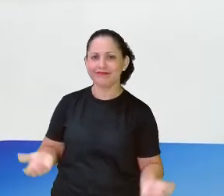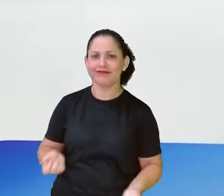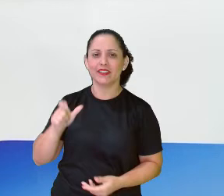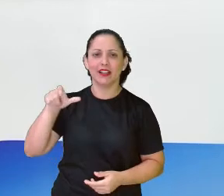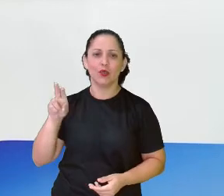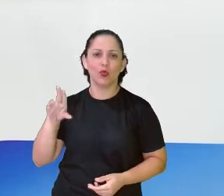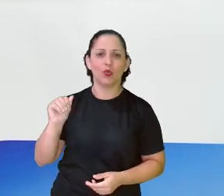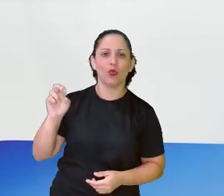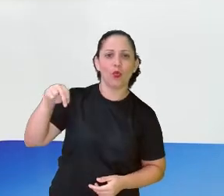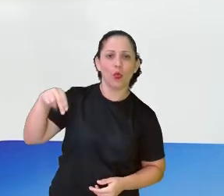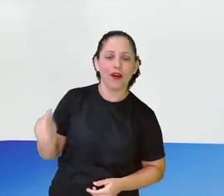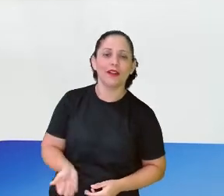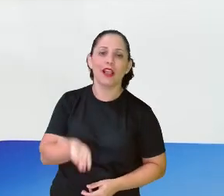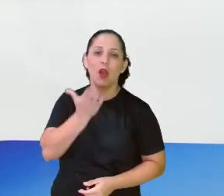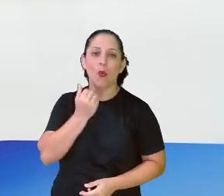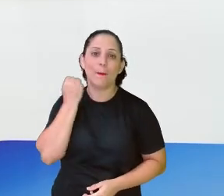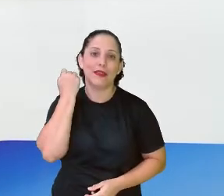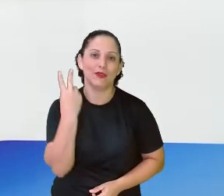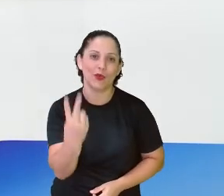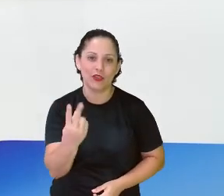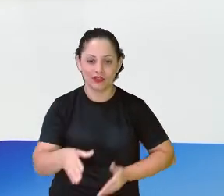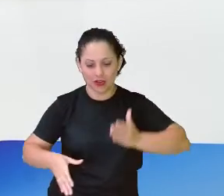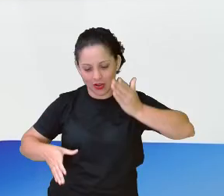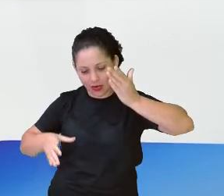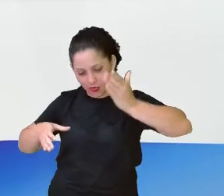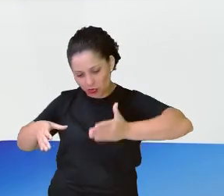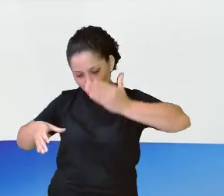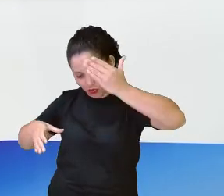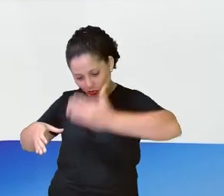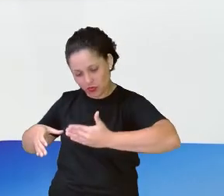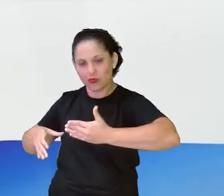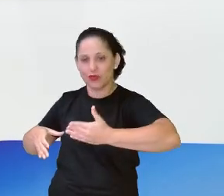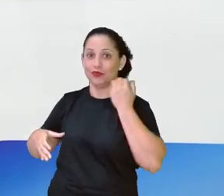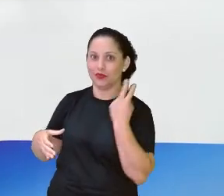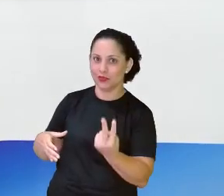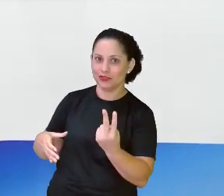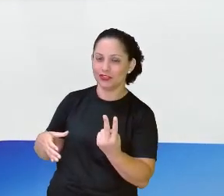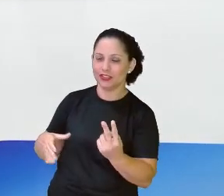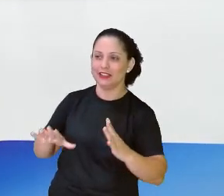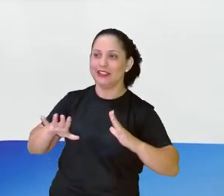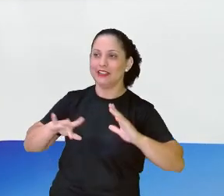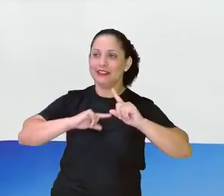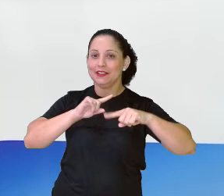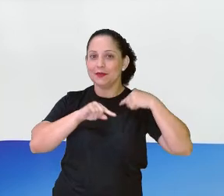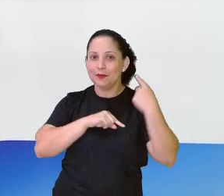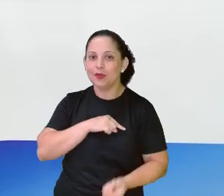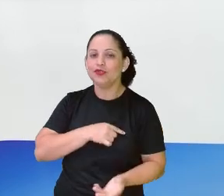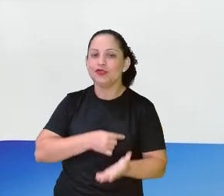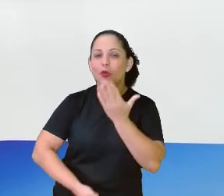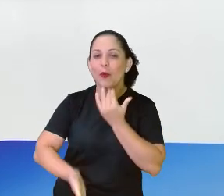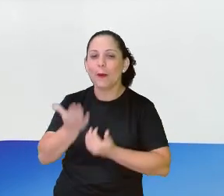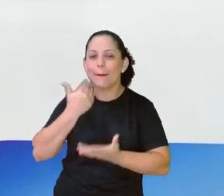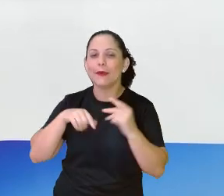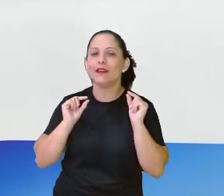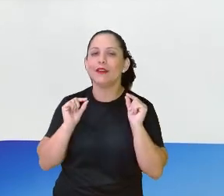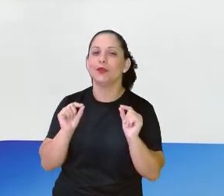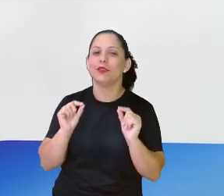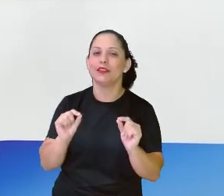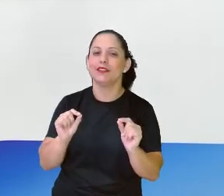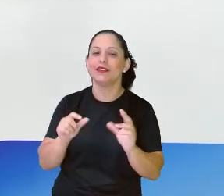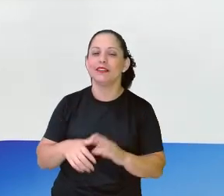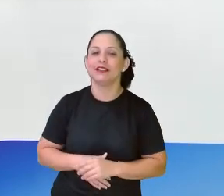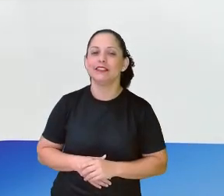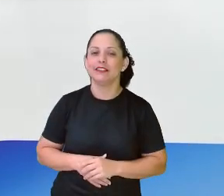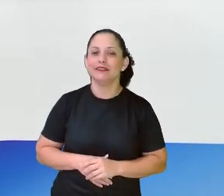Ela comeu 2 partes das 7. Depois, ela comeu mais uma parte das 7.